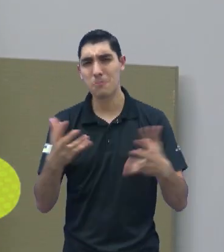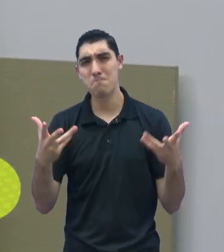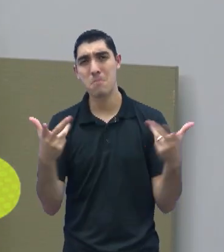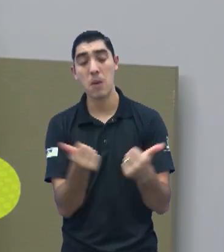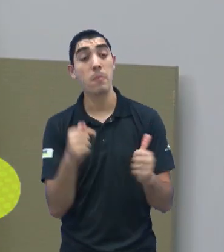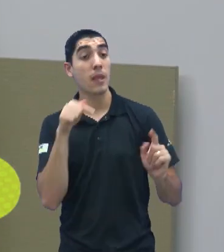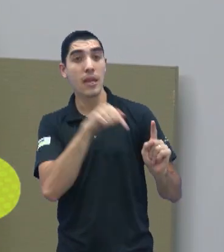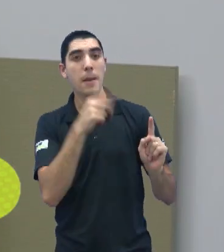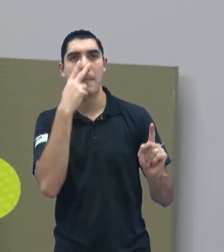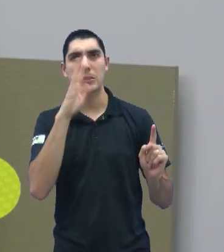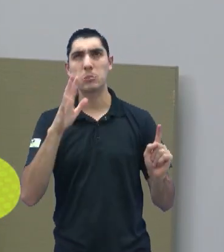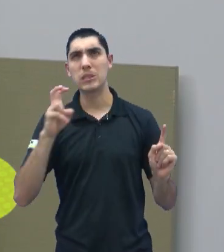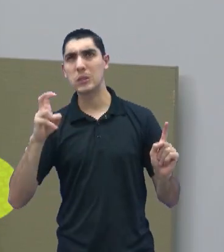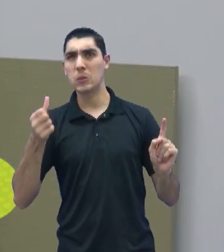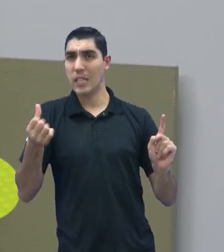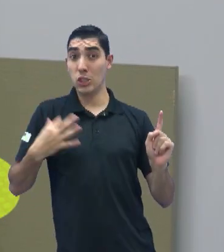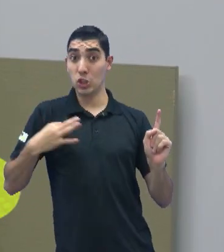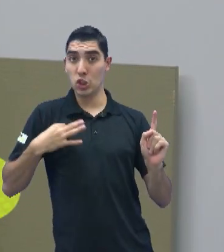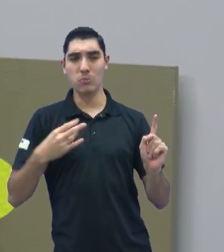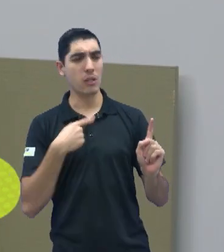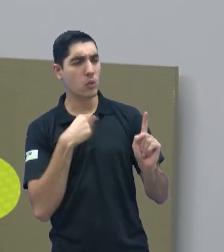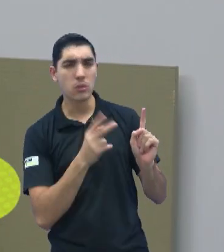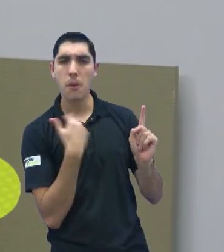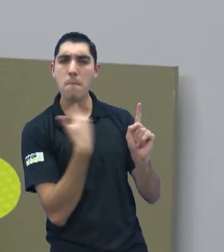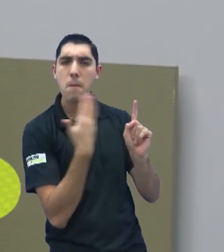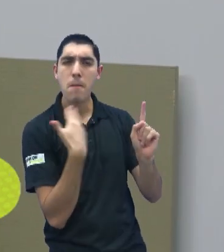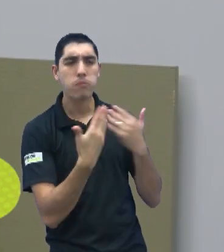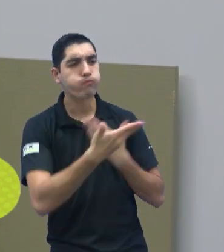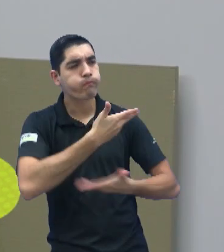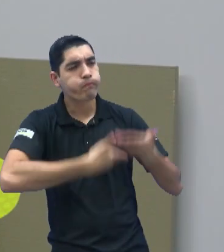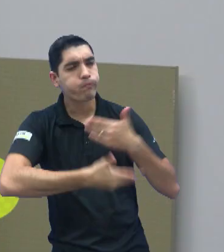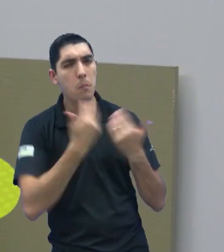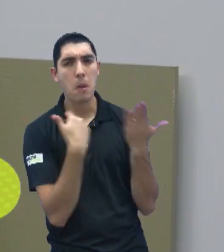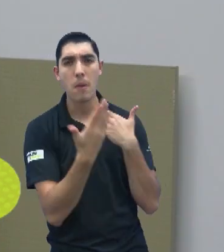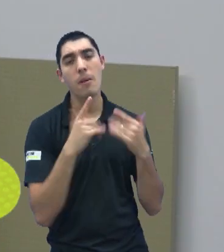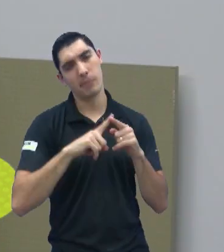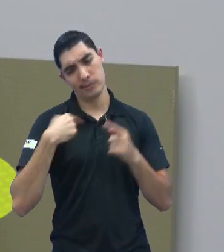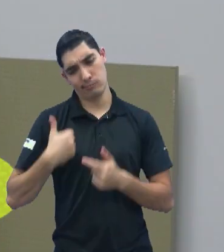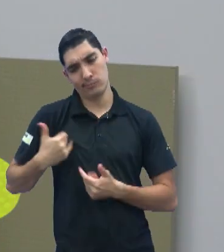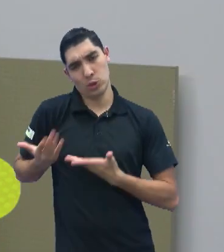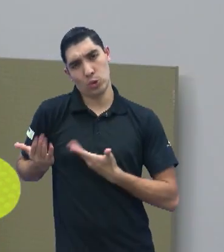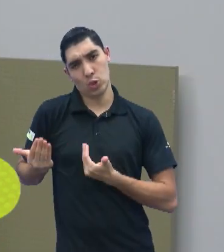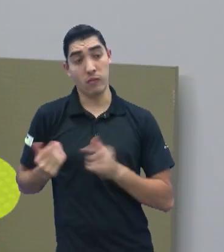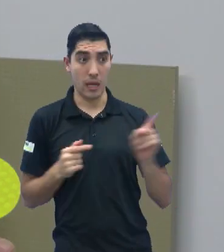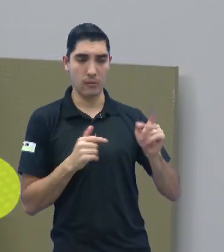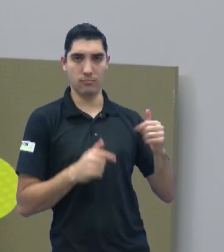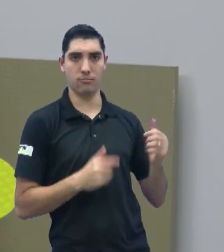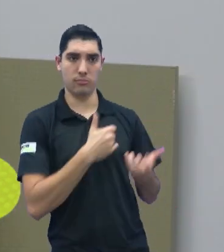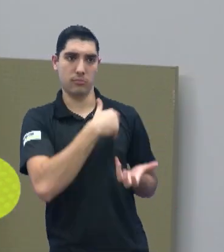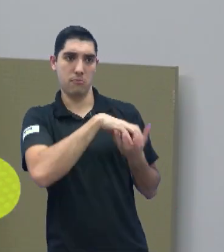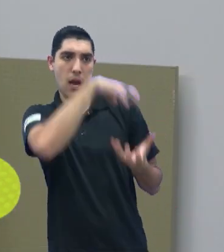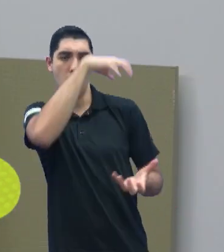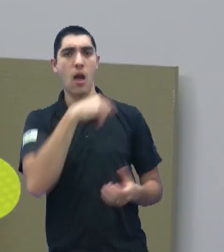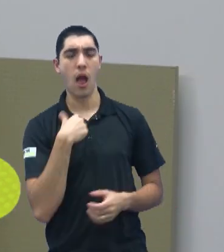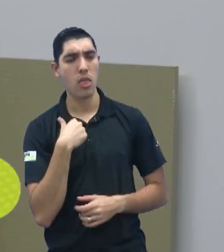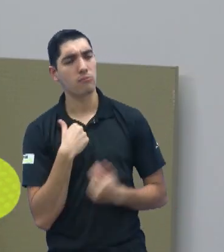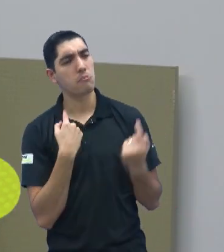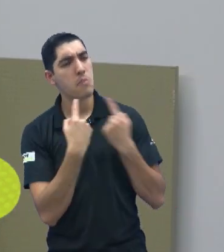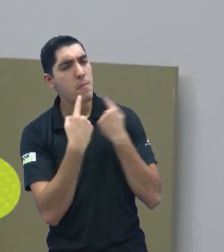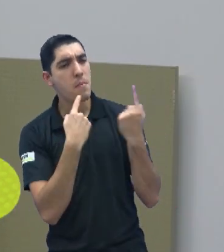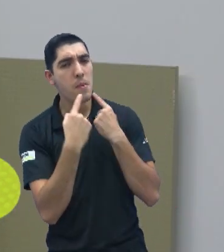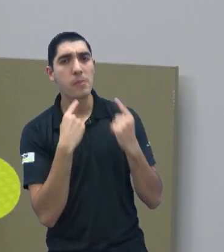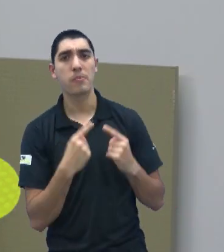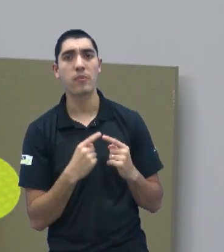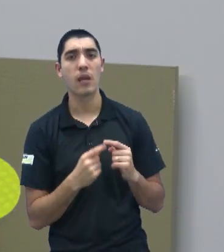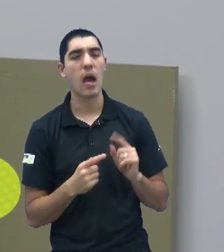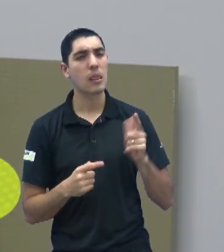6 clubes aí, e eu sempre conversava com ele. E, só, claro, eu era muito mais novo, mas, assim, eu falava, pô, no fundo, é um